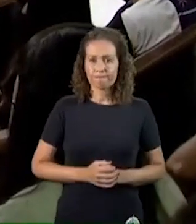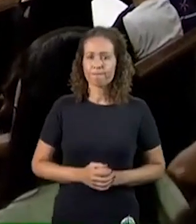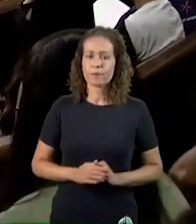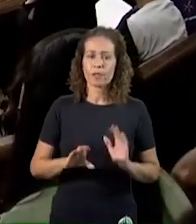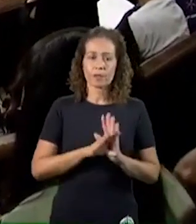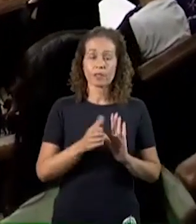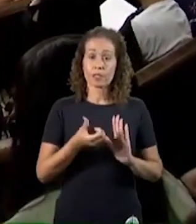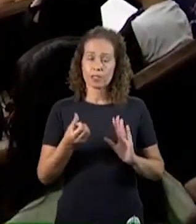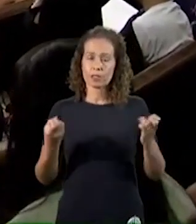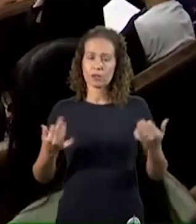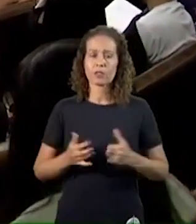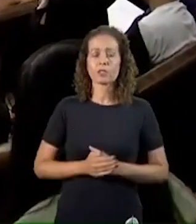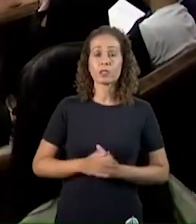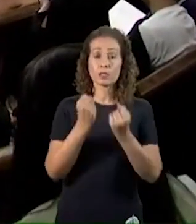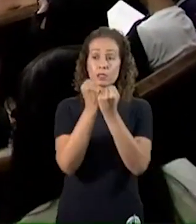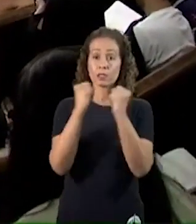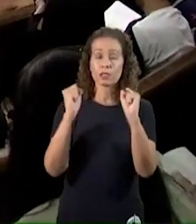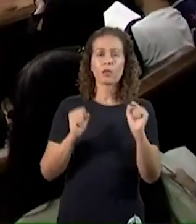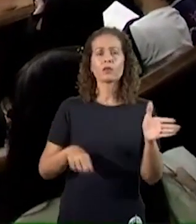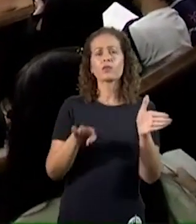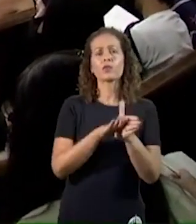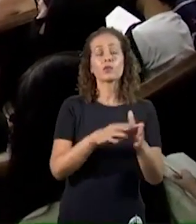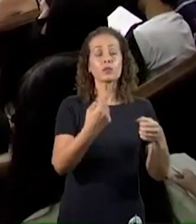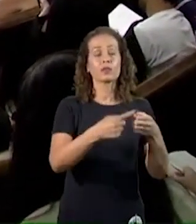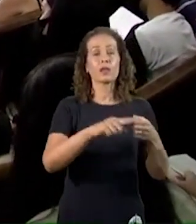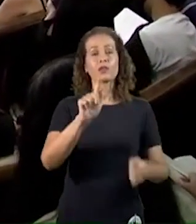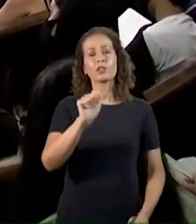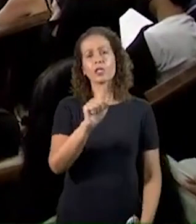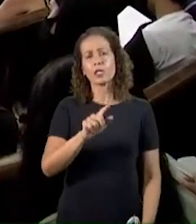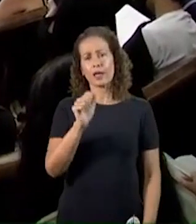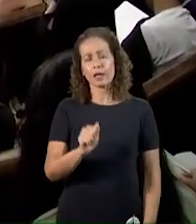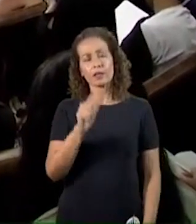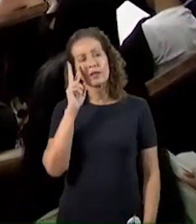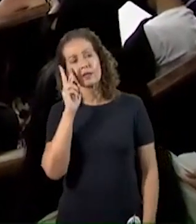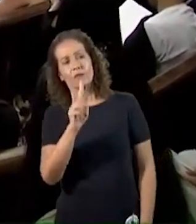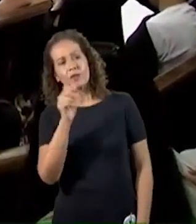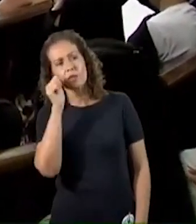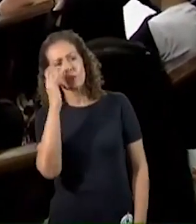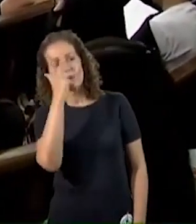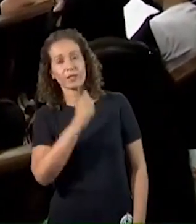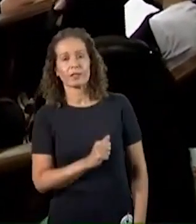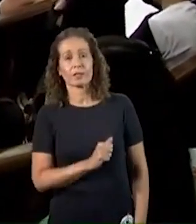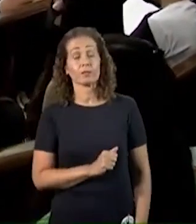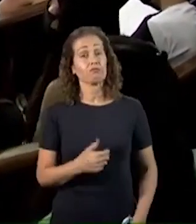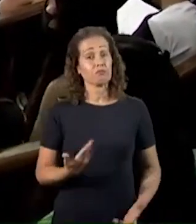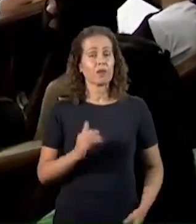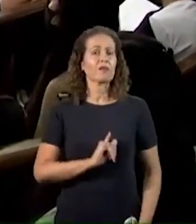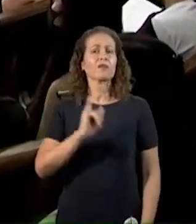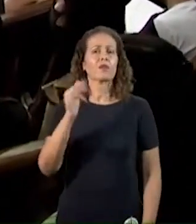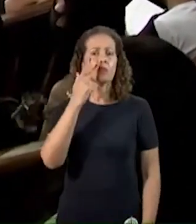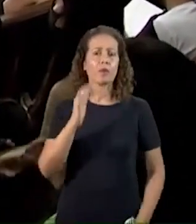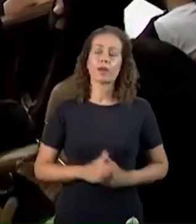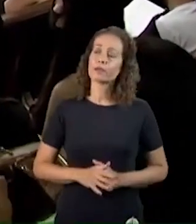Chegou Sansão em Gaza e viu uma mulher bonita e falou com o pai dele: eu quero. Era igual o homem